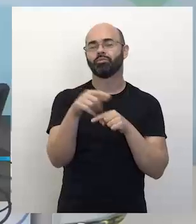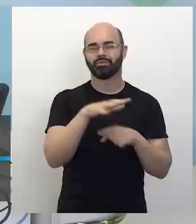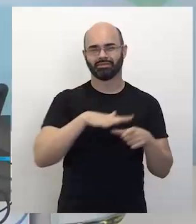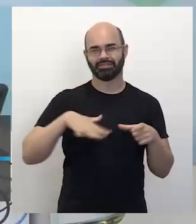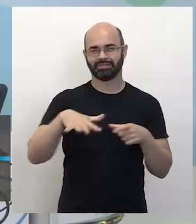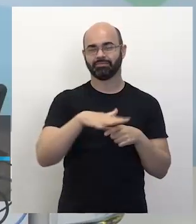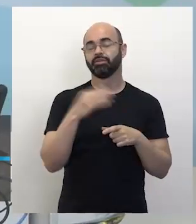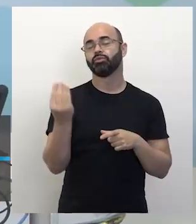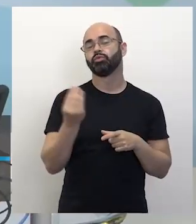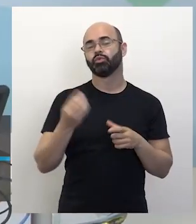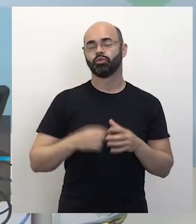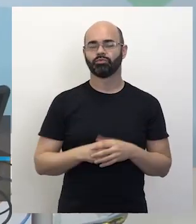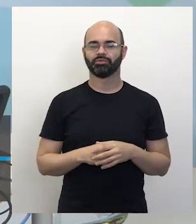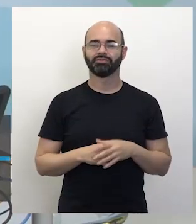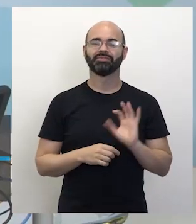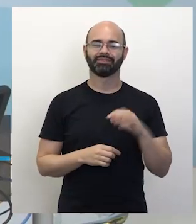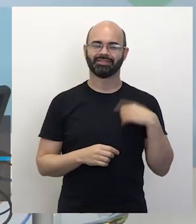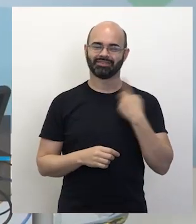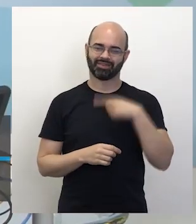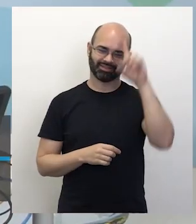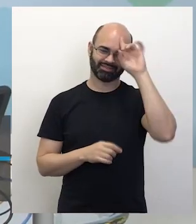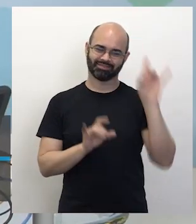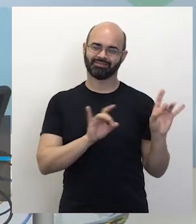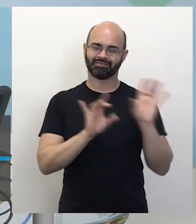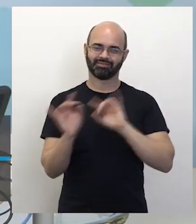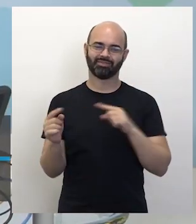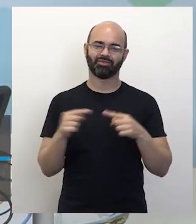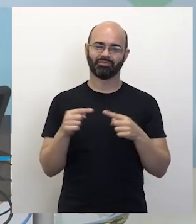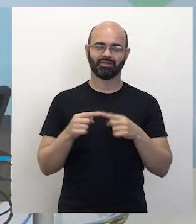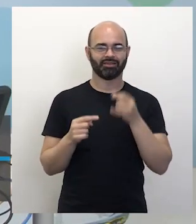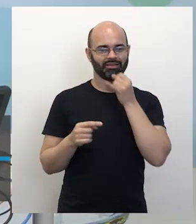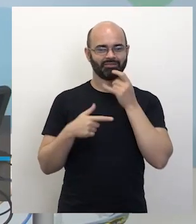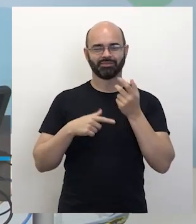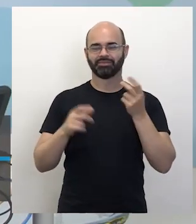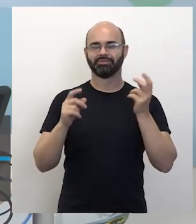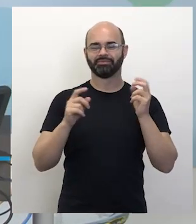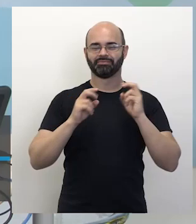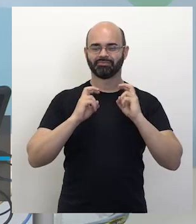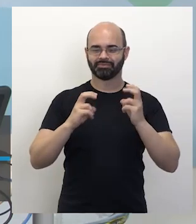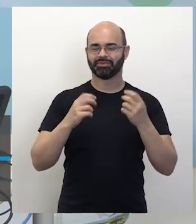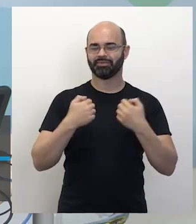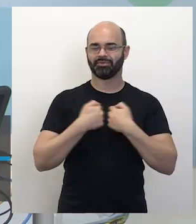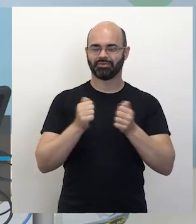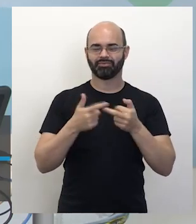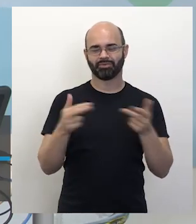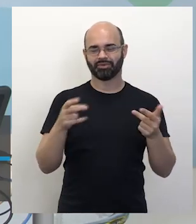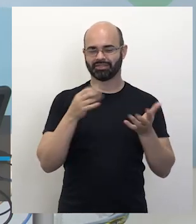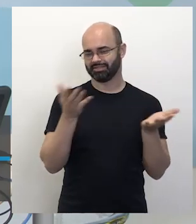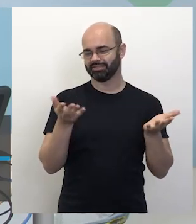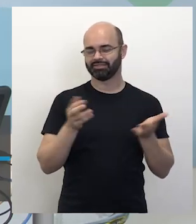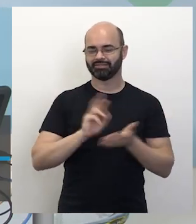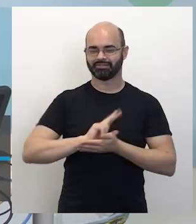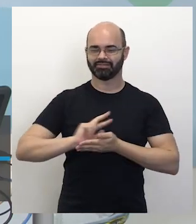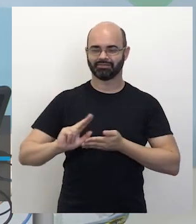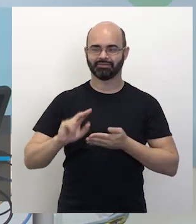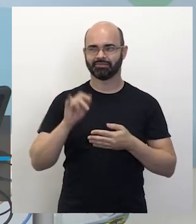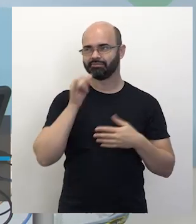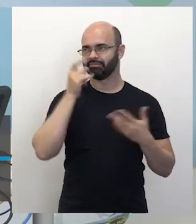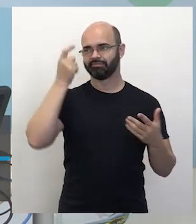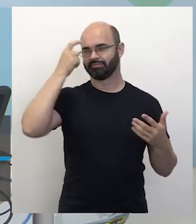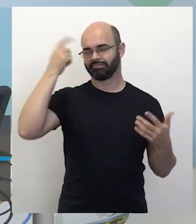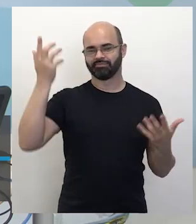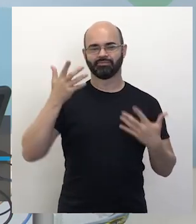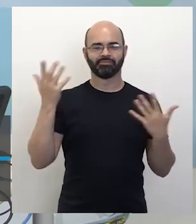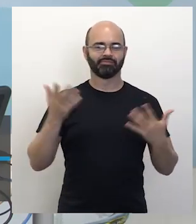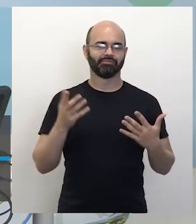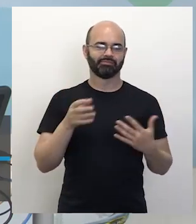nosso cotidiano mesmo, né? A gente lá no transporte público, a gente está falando do metrô. A gente também, de repente, poderia pensar que a gente